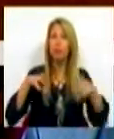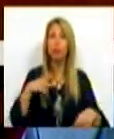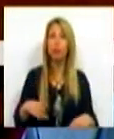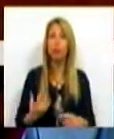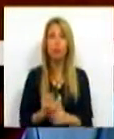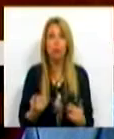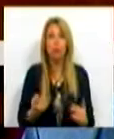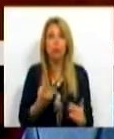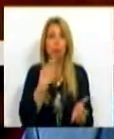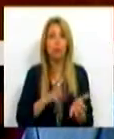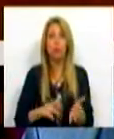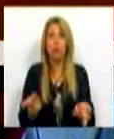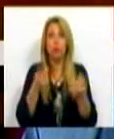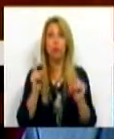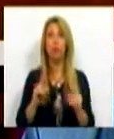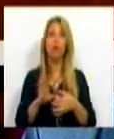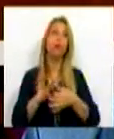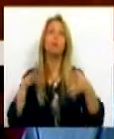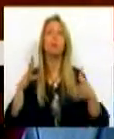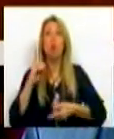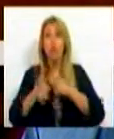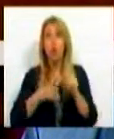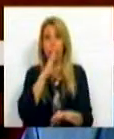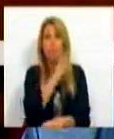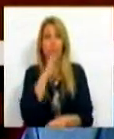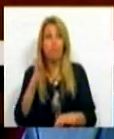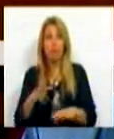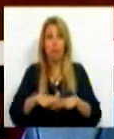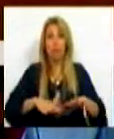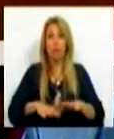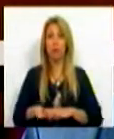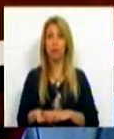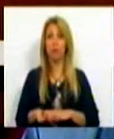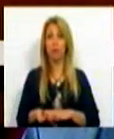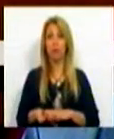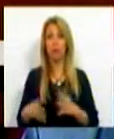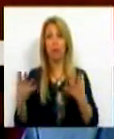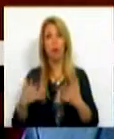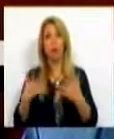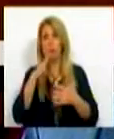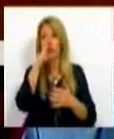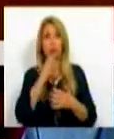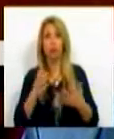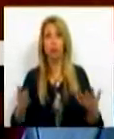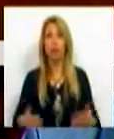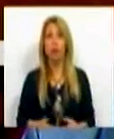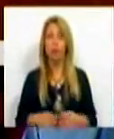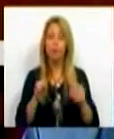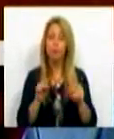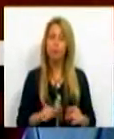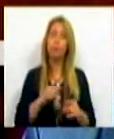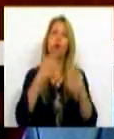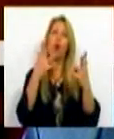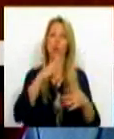verdade, porque não corresponde àquilo que foi o exercício que foi feito com o Orçamento de Estado. Este Orçamento de Estado não